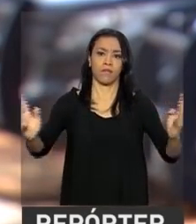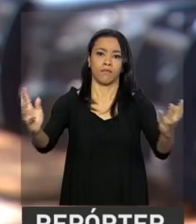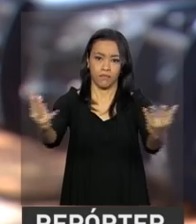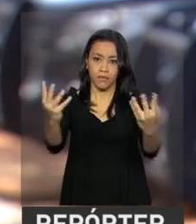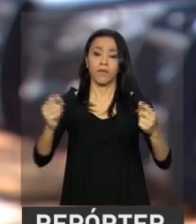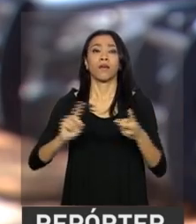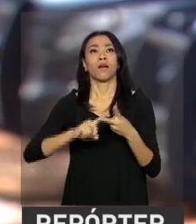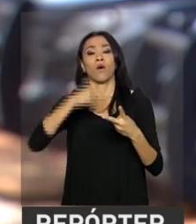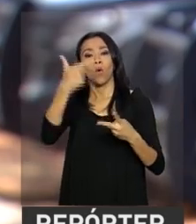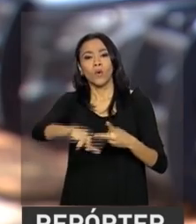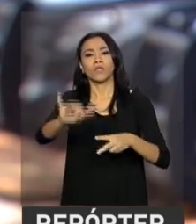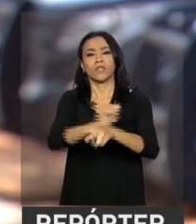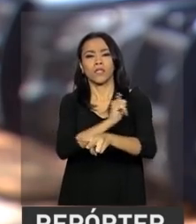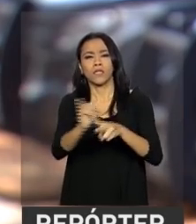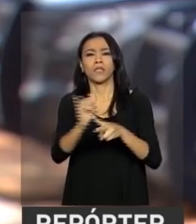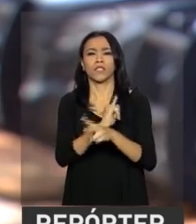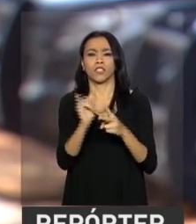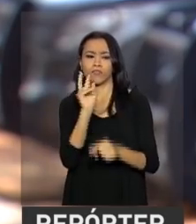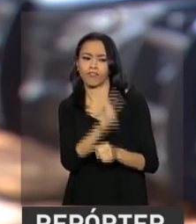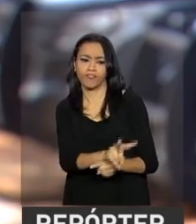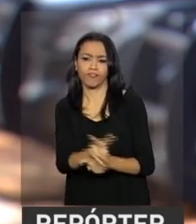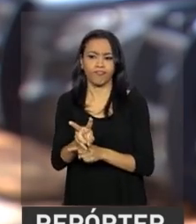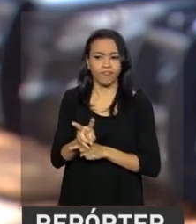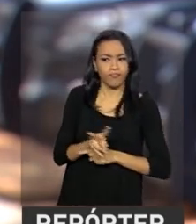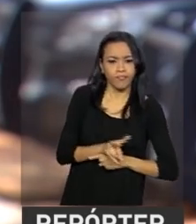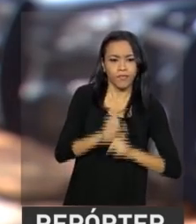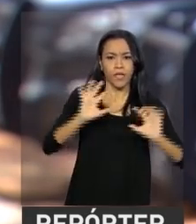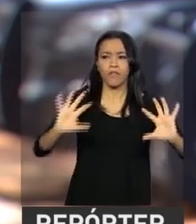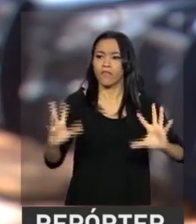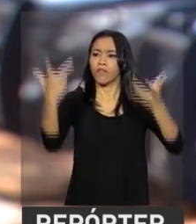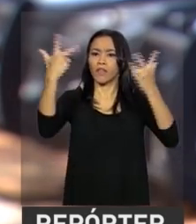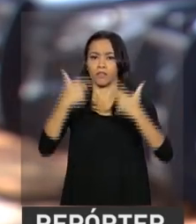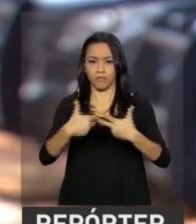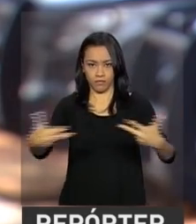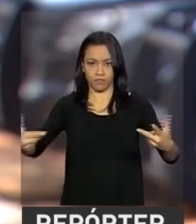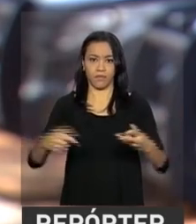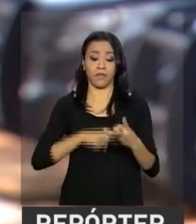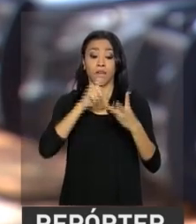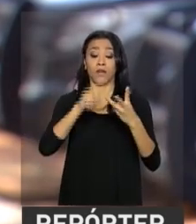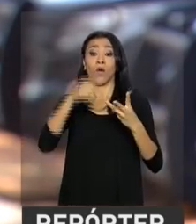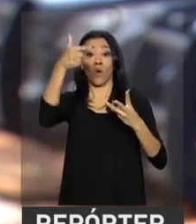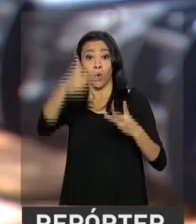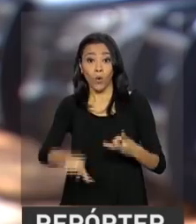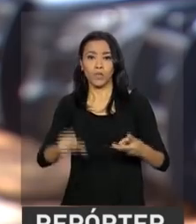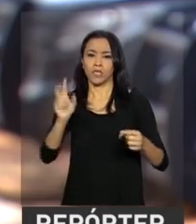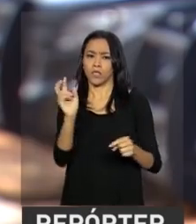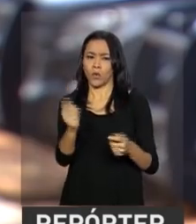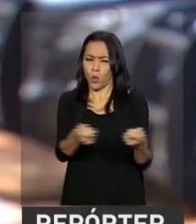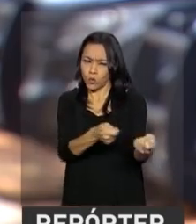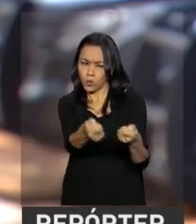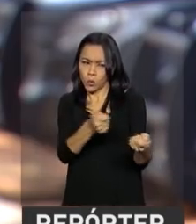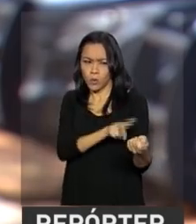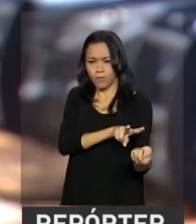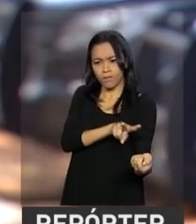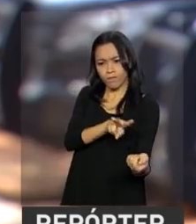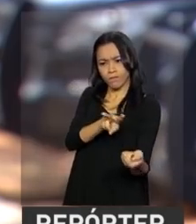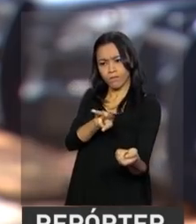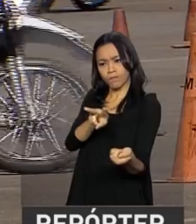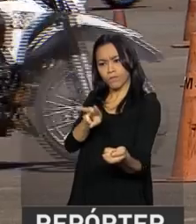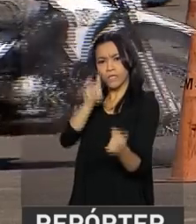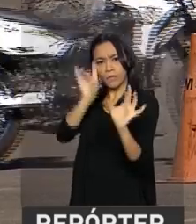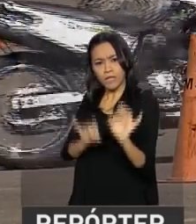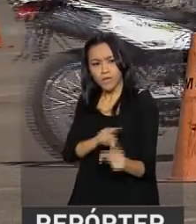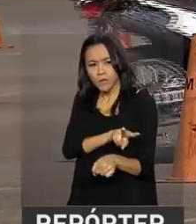modalidade de segurança de público e evento, na modalidade de controle de distúrbios civis e operações